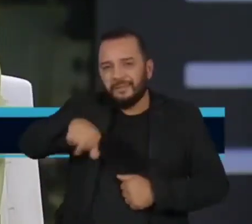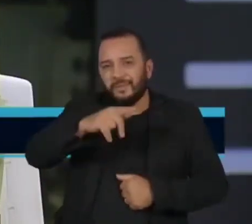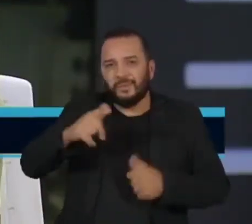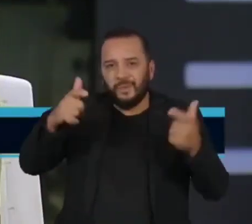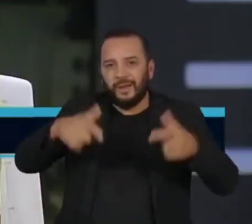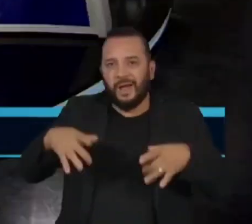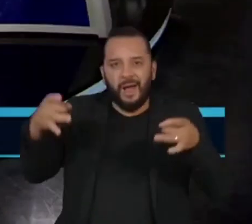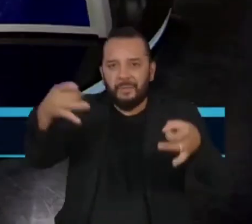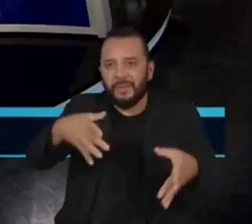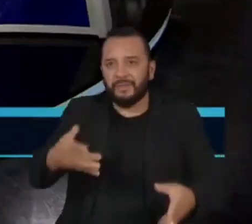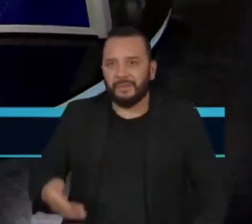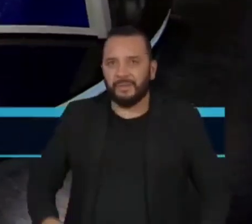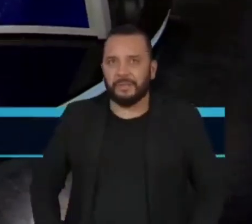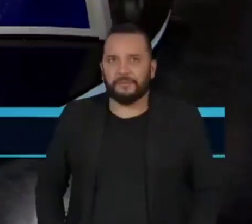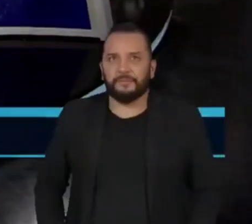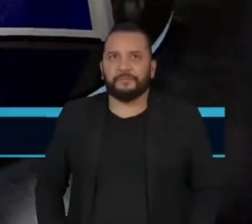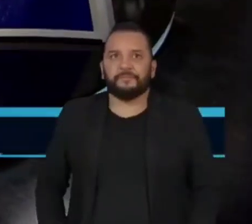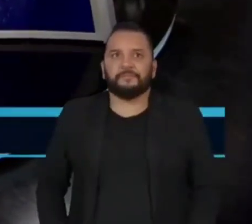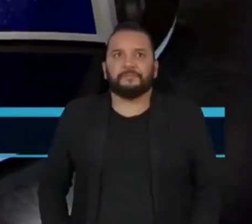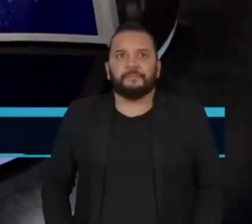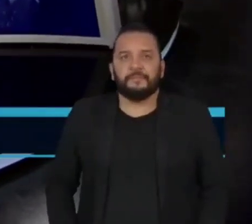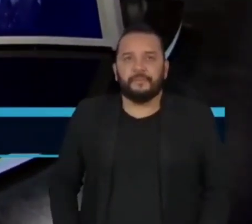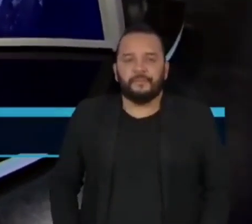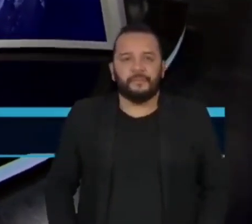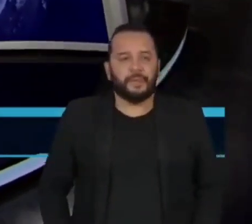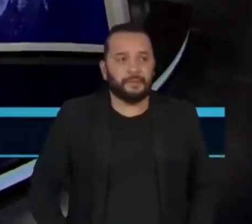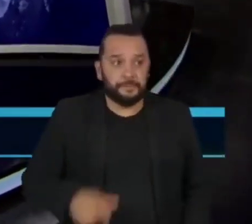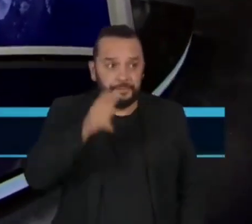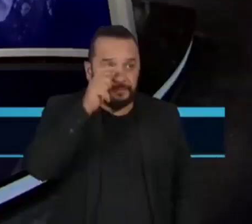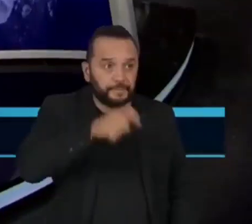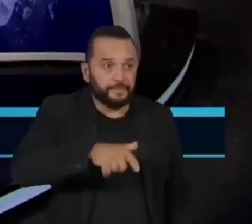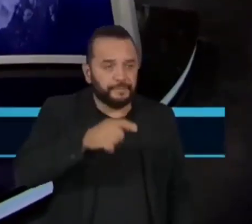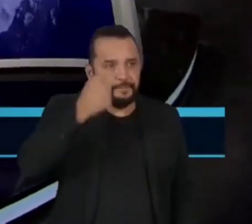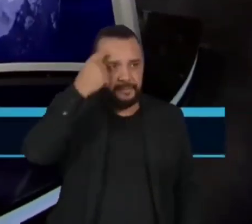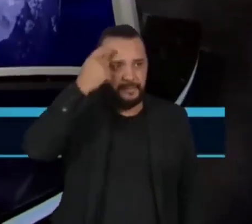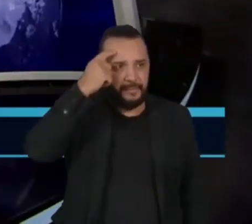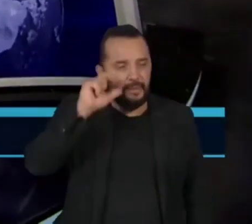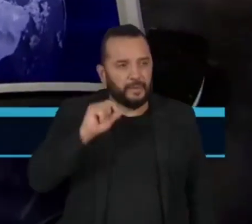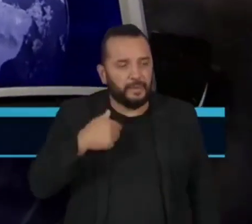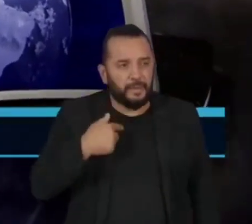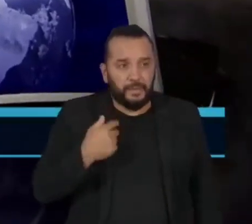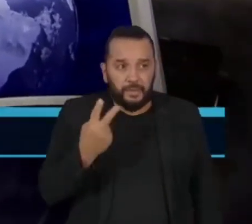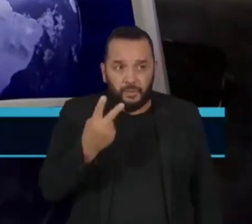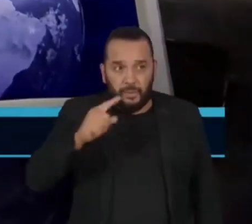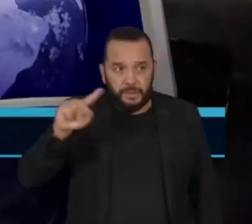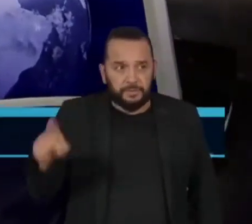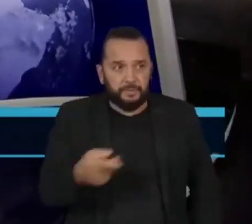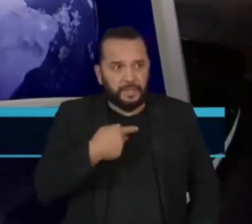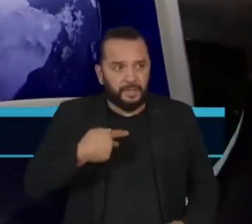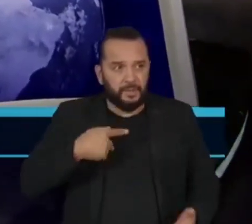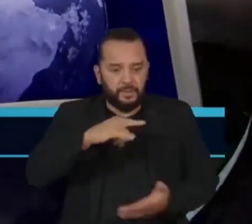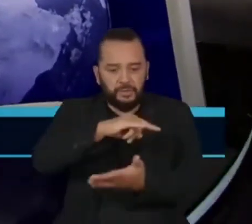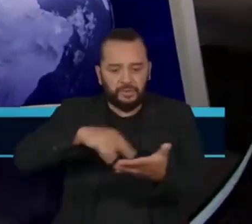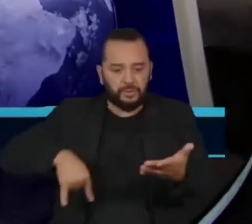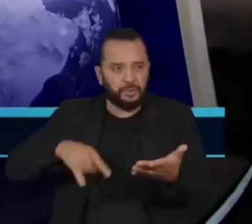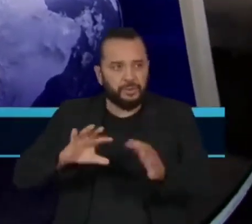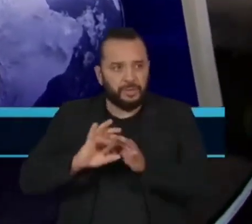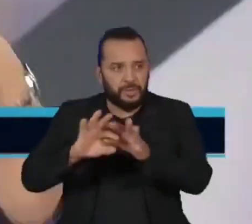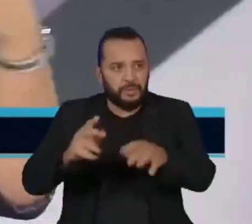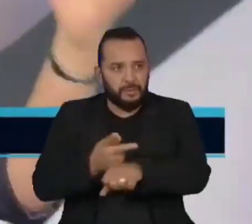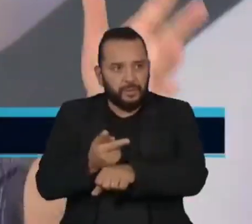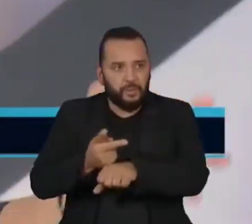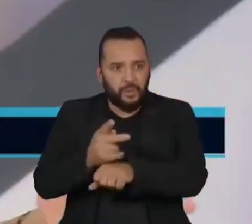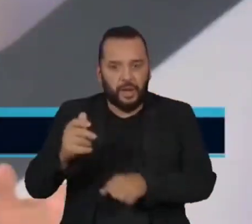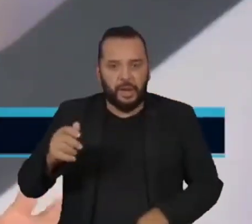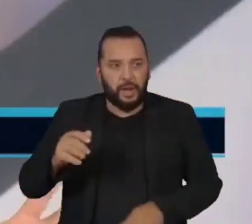atua. Interessante pensar que dos quase 2 mil títulos de lavra de ouro, deve ter aí 10,